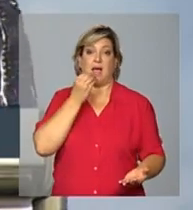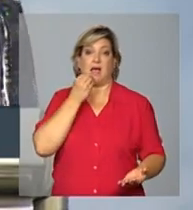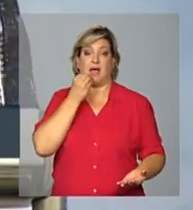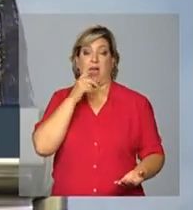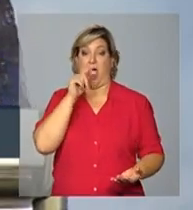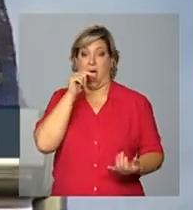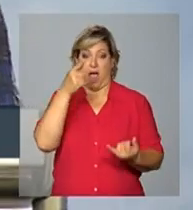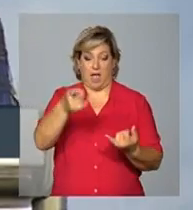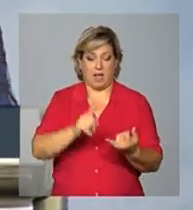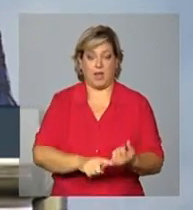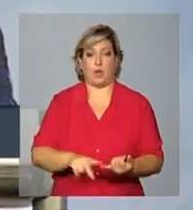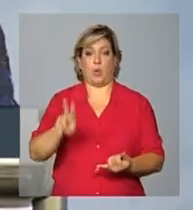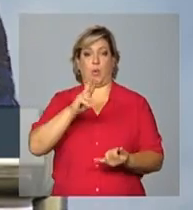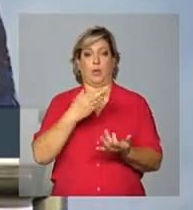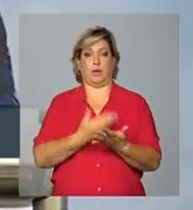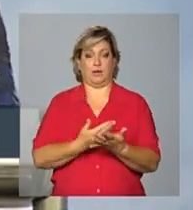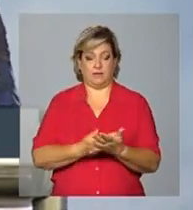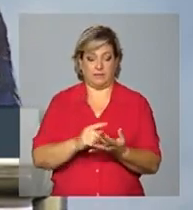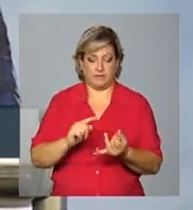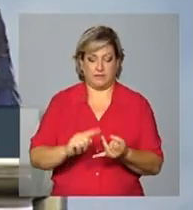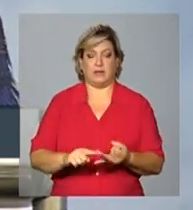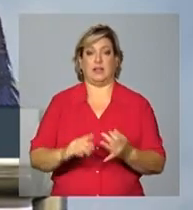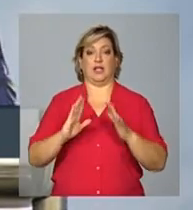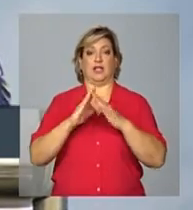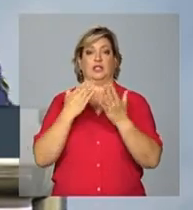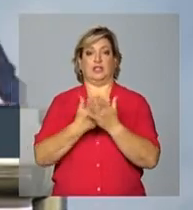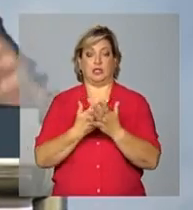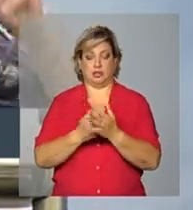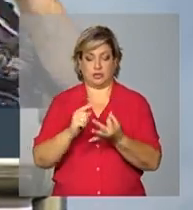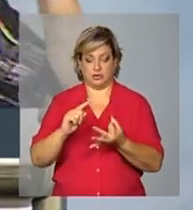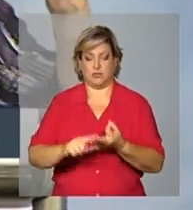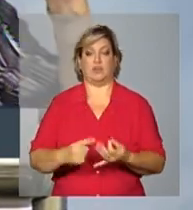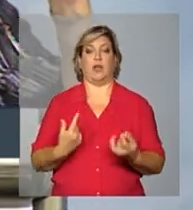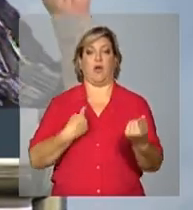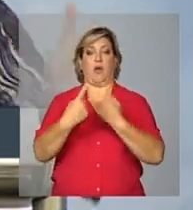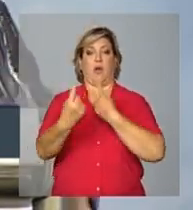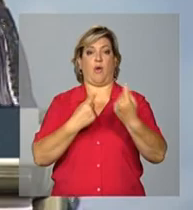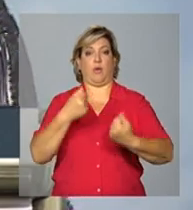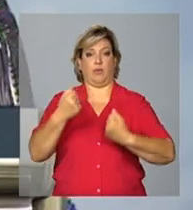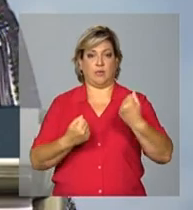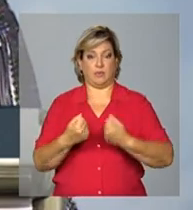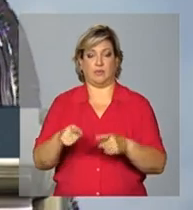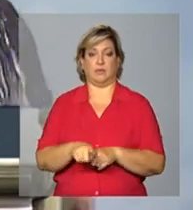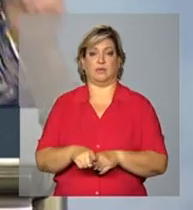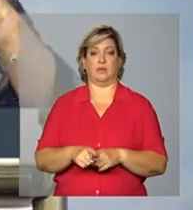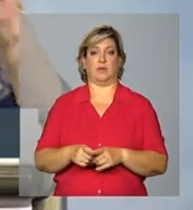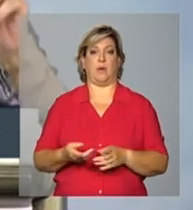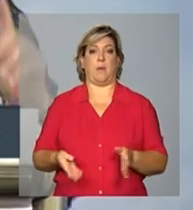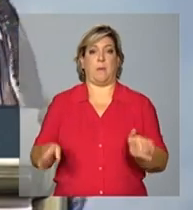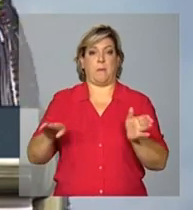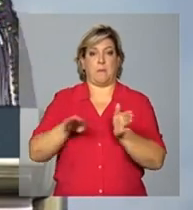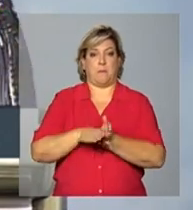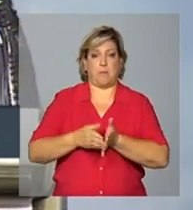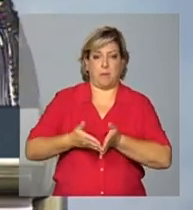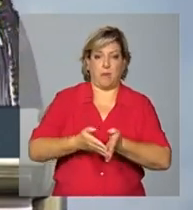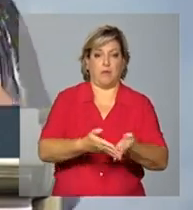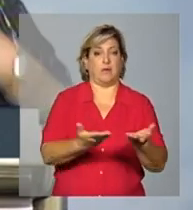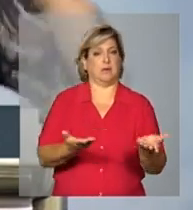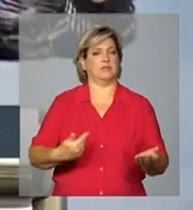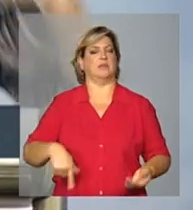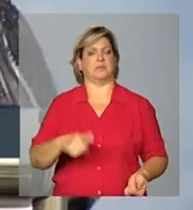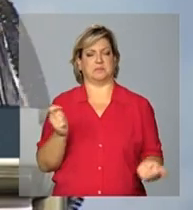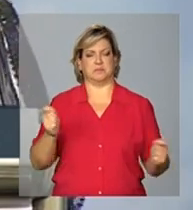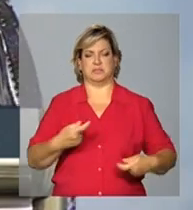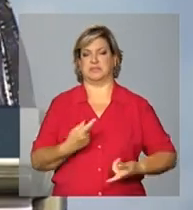universidades, escolas, rodovias, portos, nós somos um país invencível. Eu